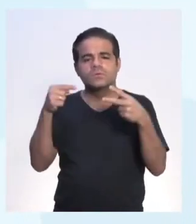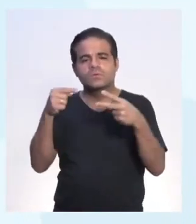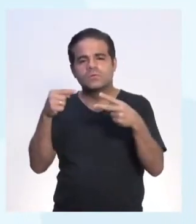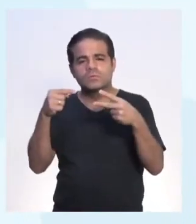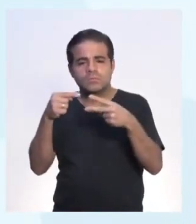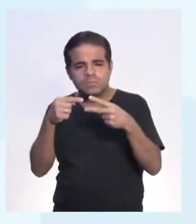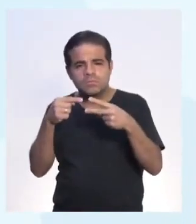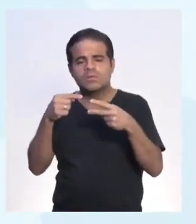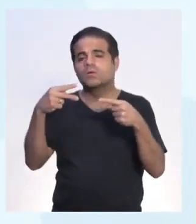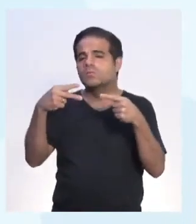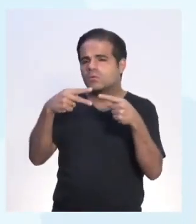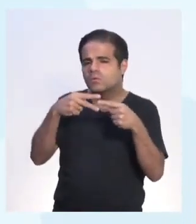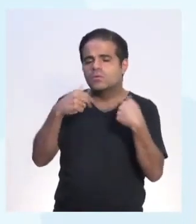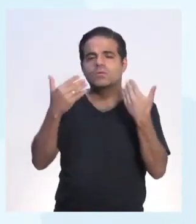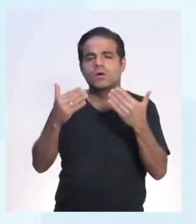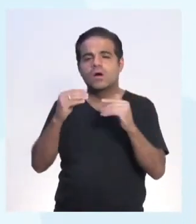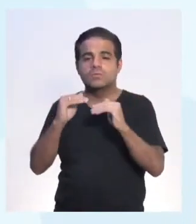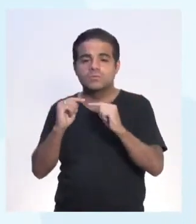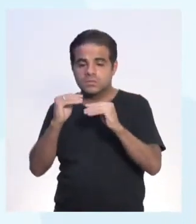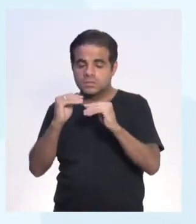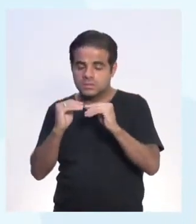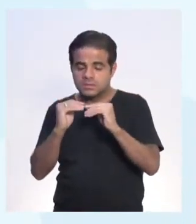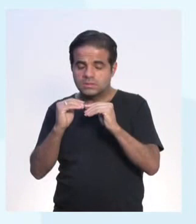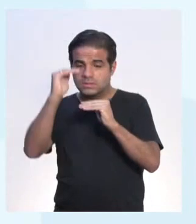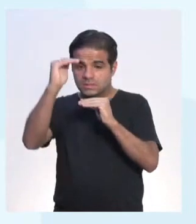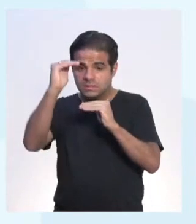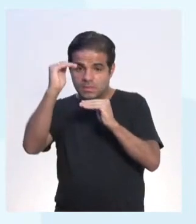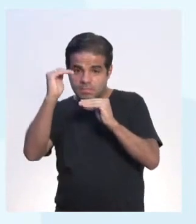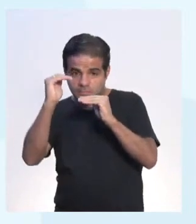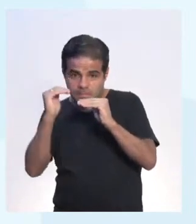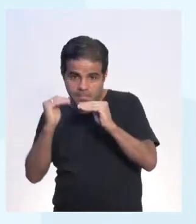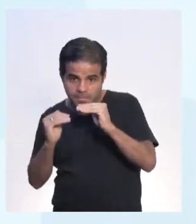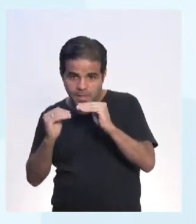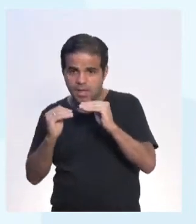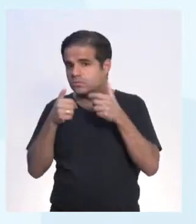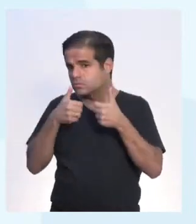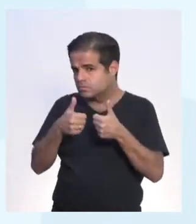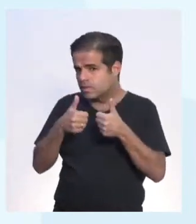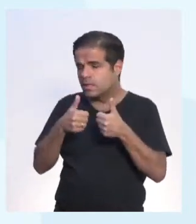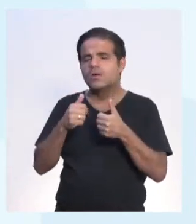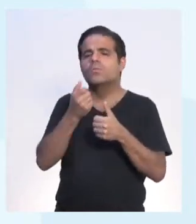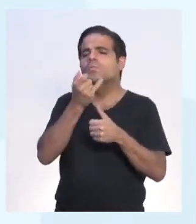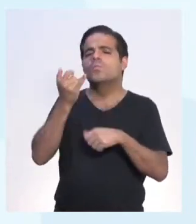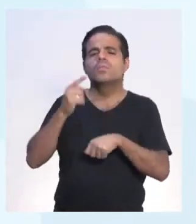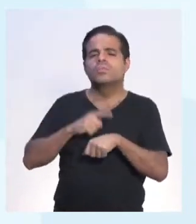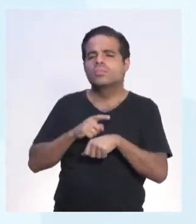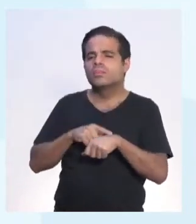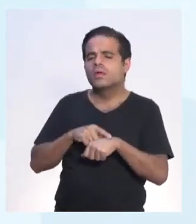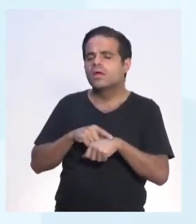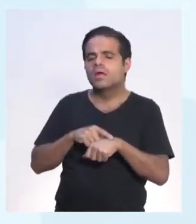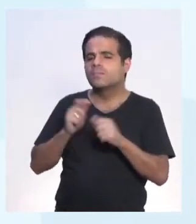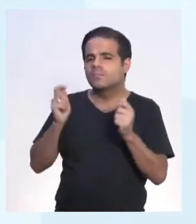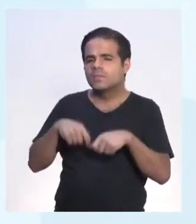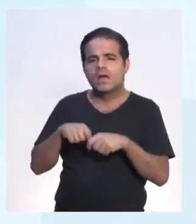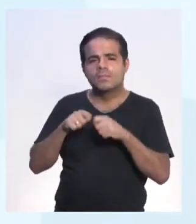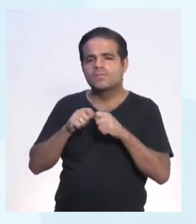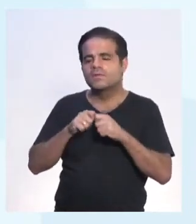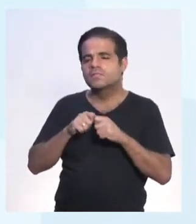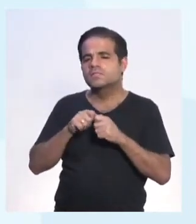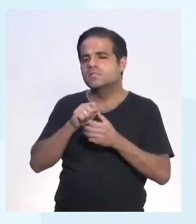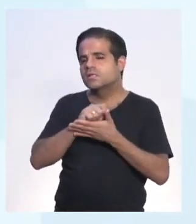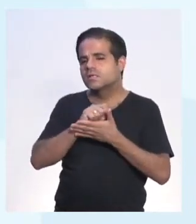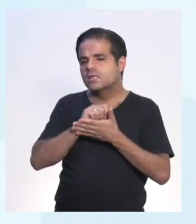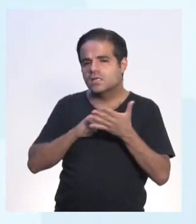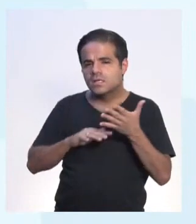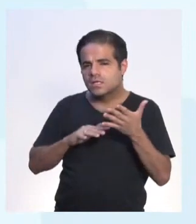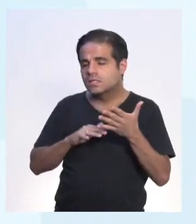menor e igual de cima para baixo. Tudo bem? Professora Roberta, quanto tempo eles vão ter para fazer essa atividade?